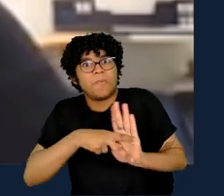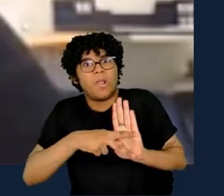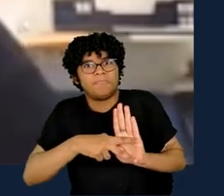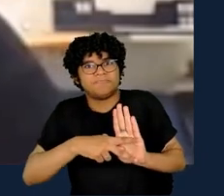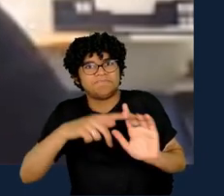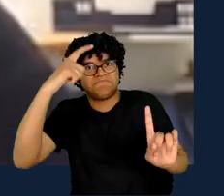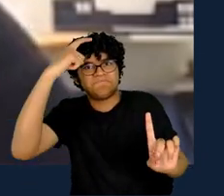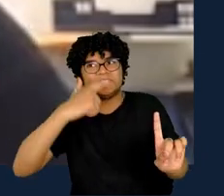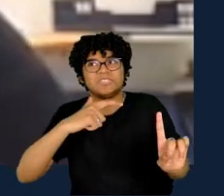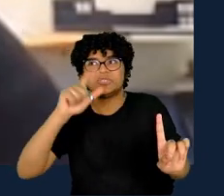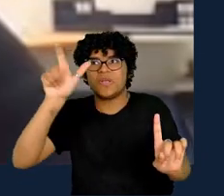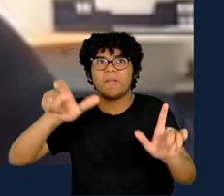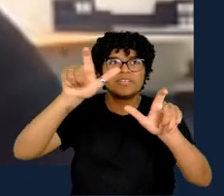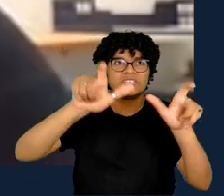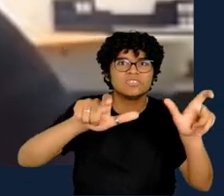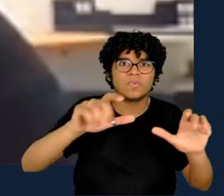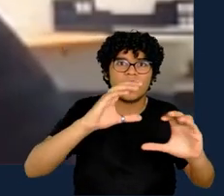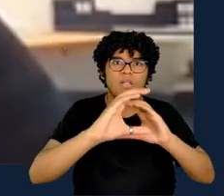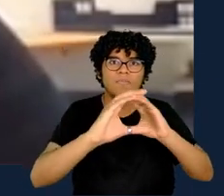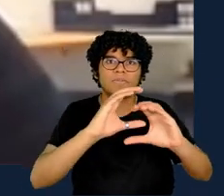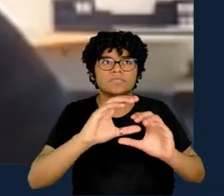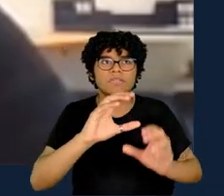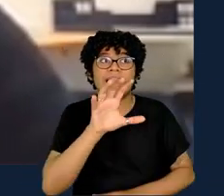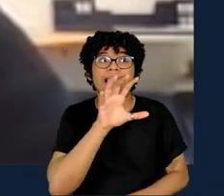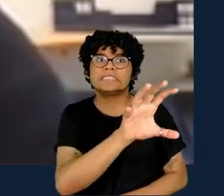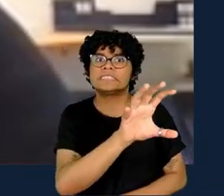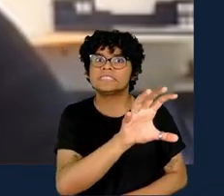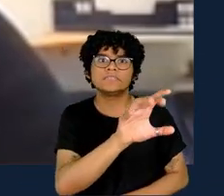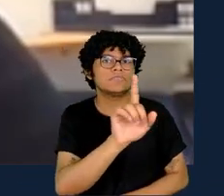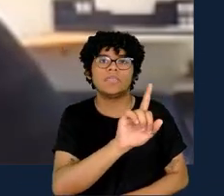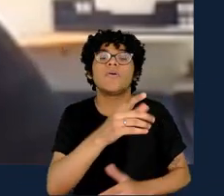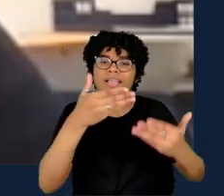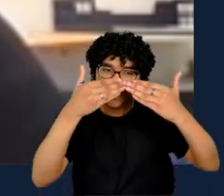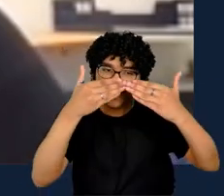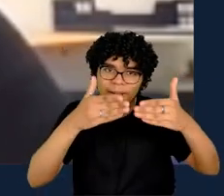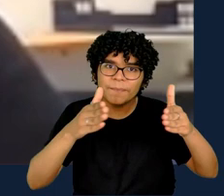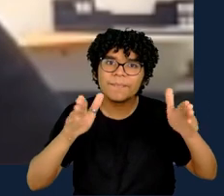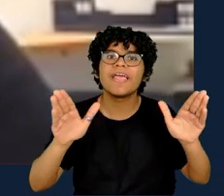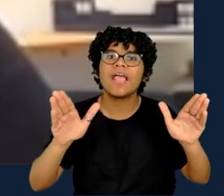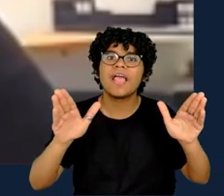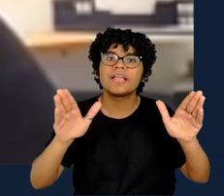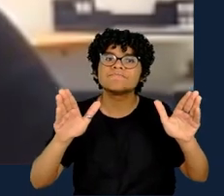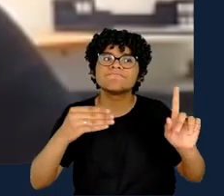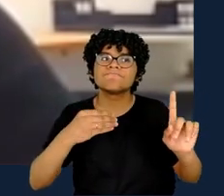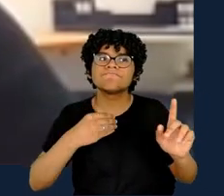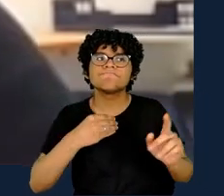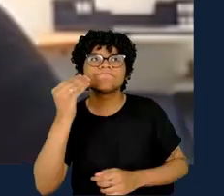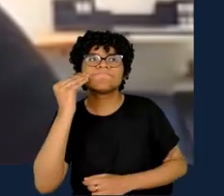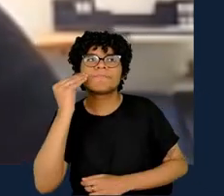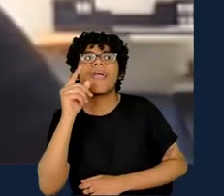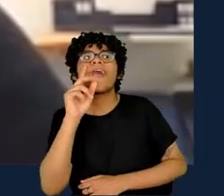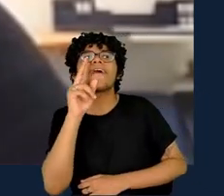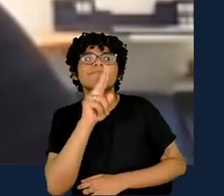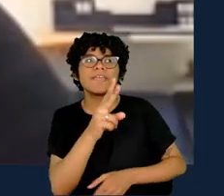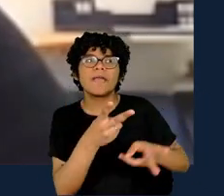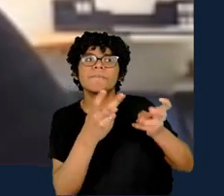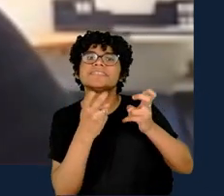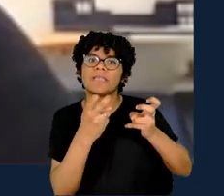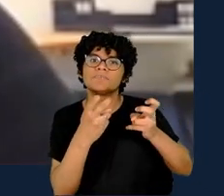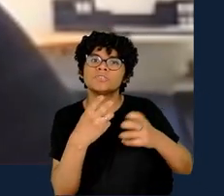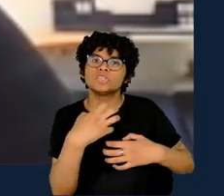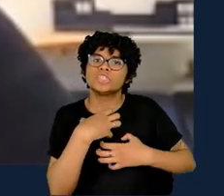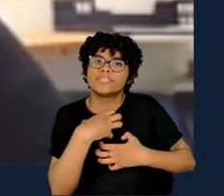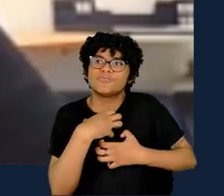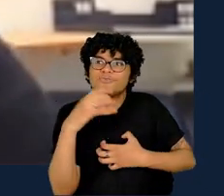comunicação, tipo, é assim, é uma abertura para a pessoa tentar interpretar para si mesmo. E desse jeito, acho que